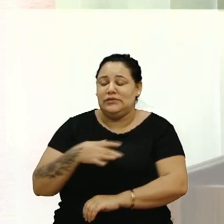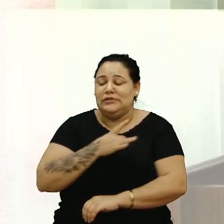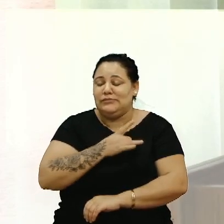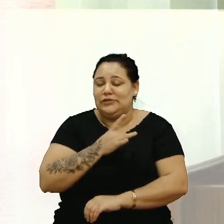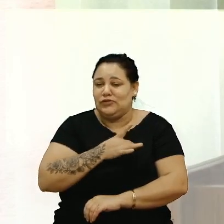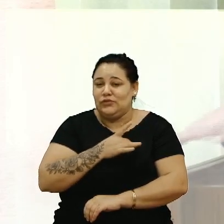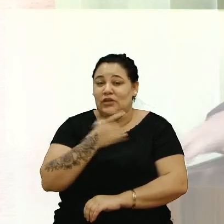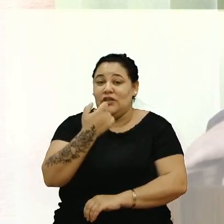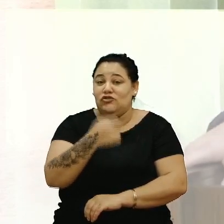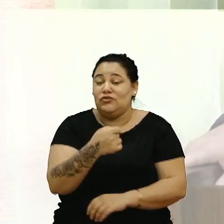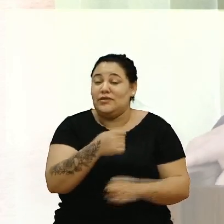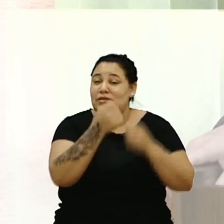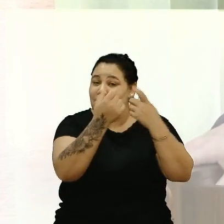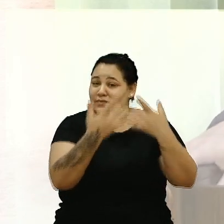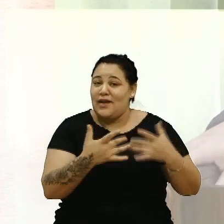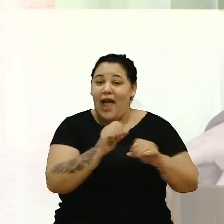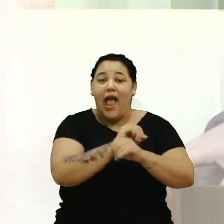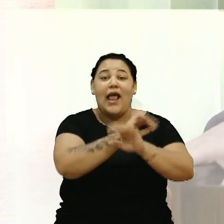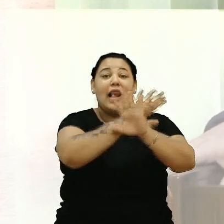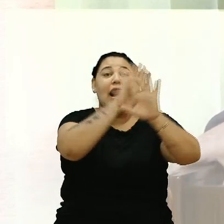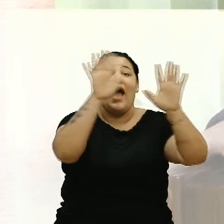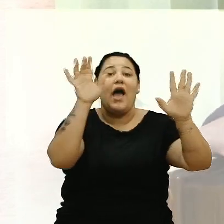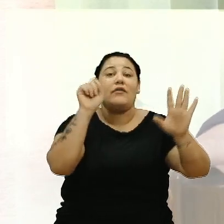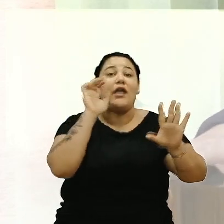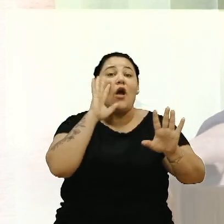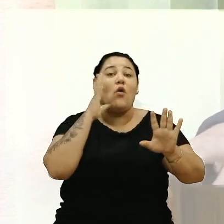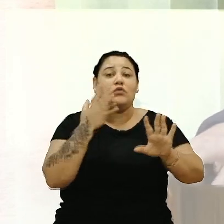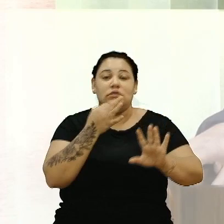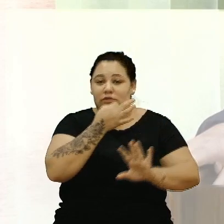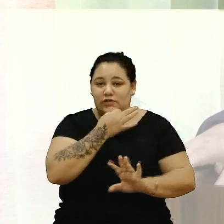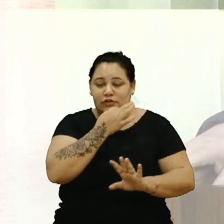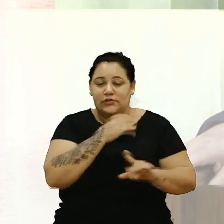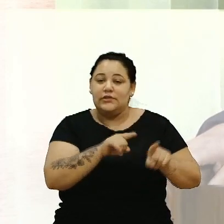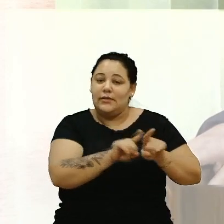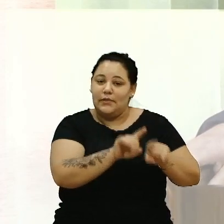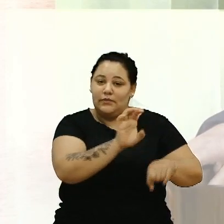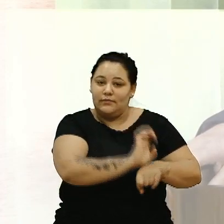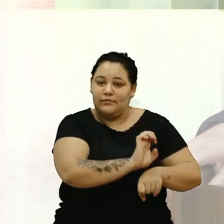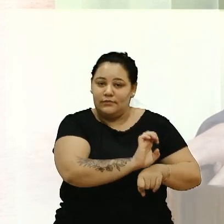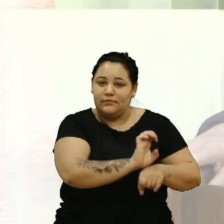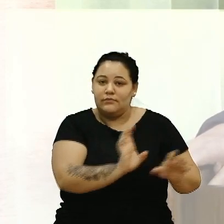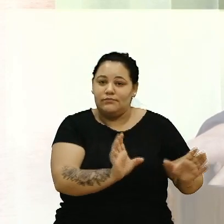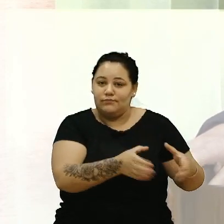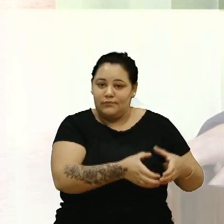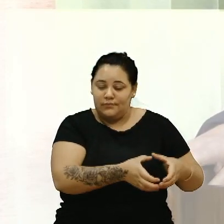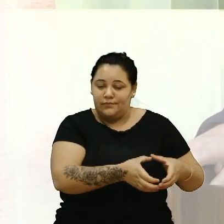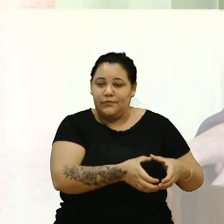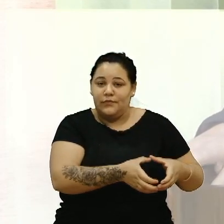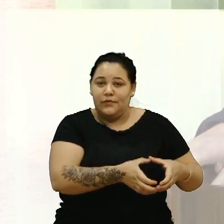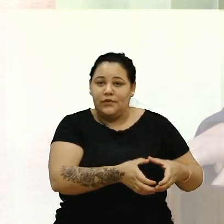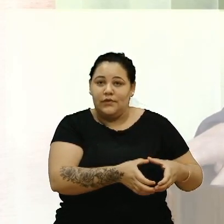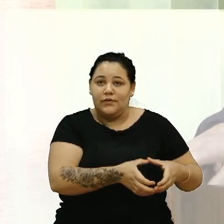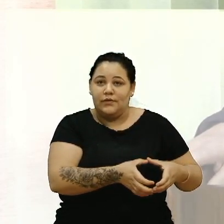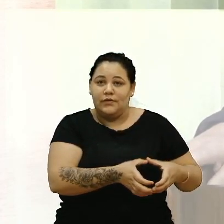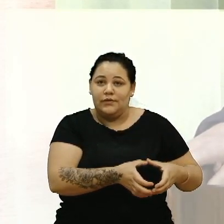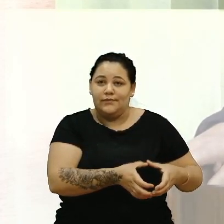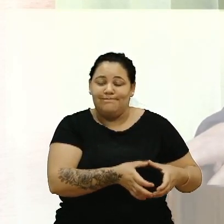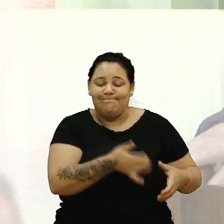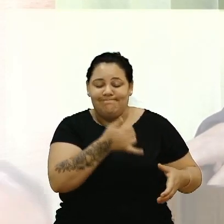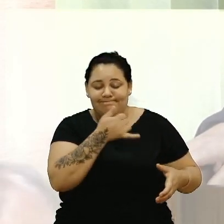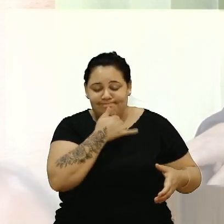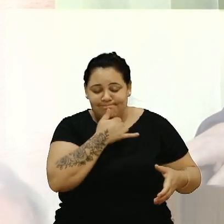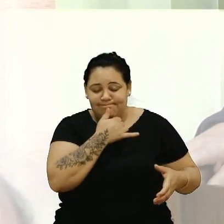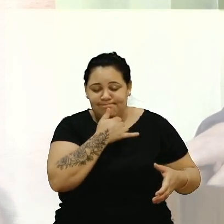pouco o que aconteceu aqui em Caxias e aconteceu também no nosso estado. Uma infeliz coincidência, né, de